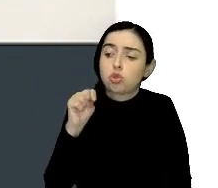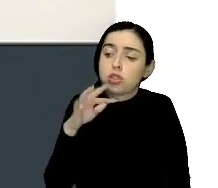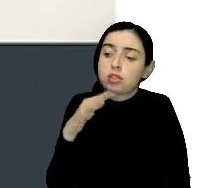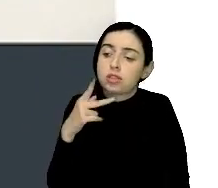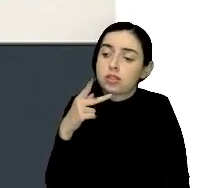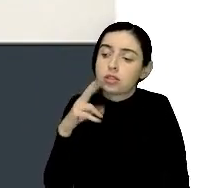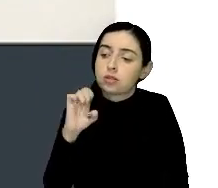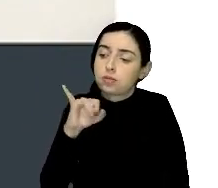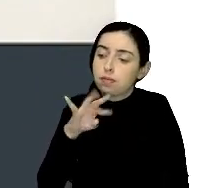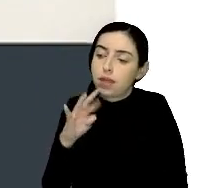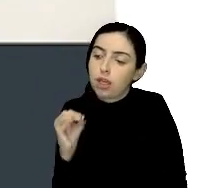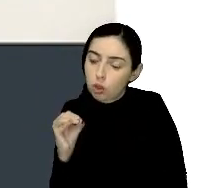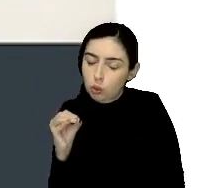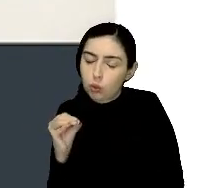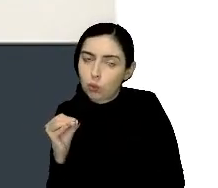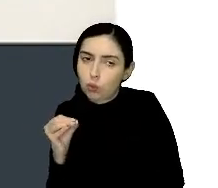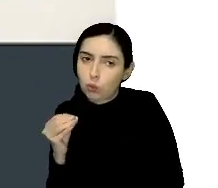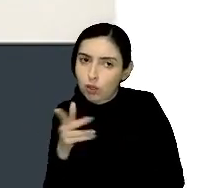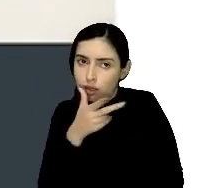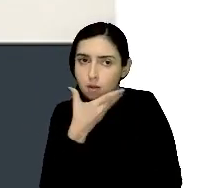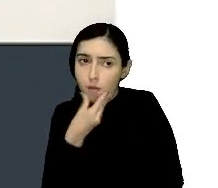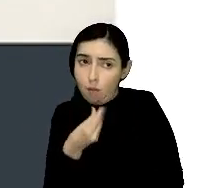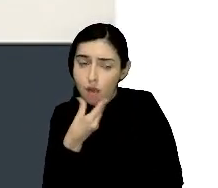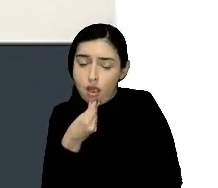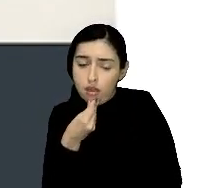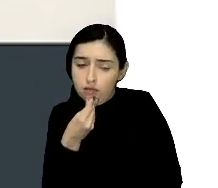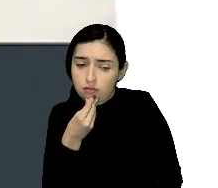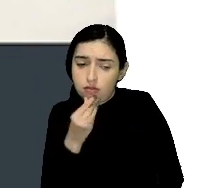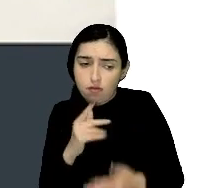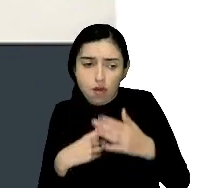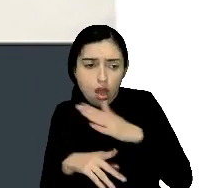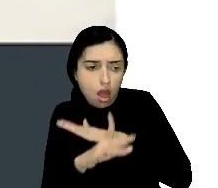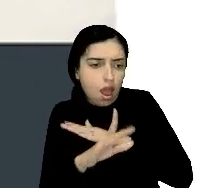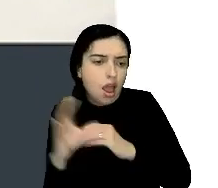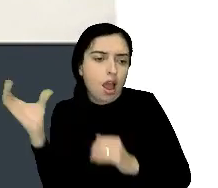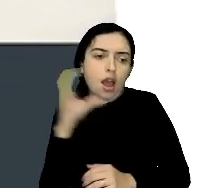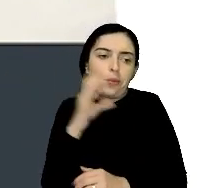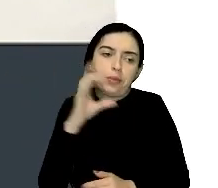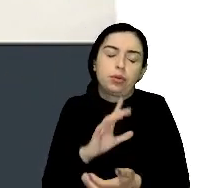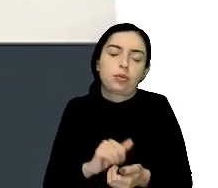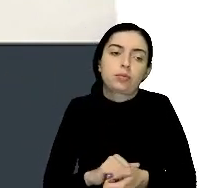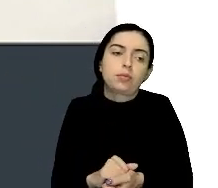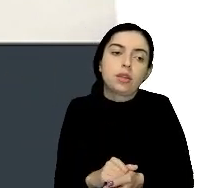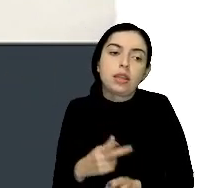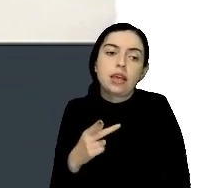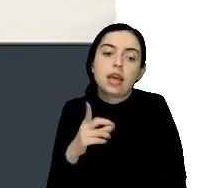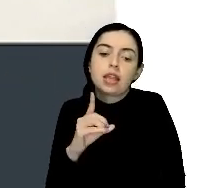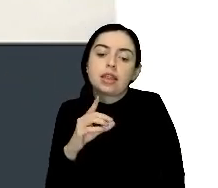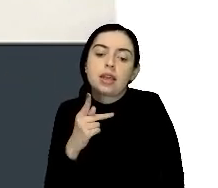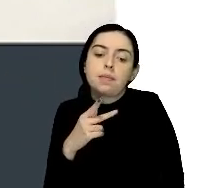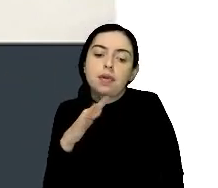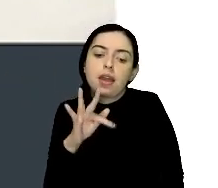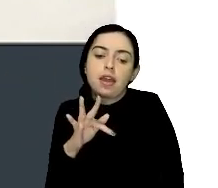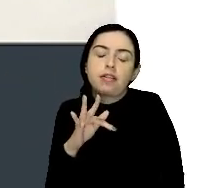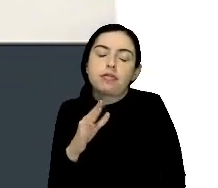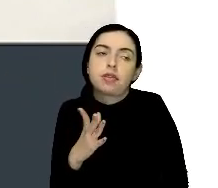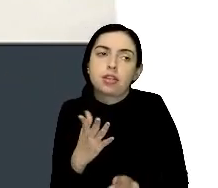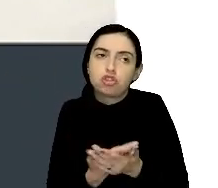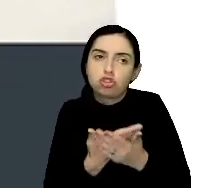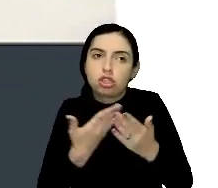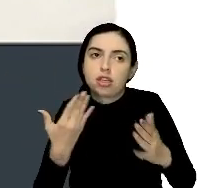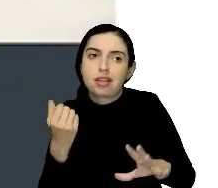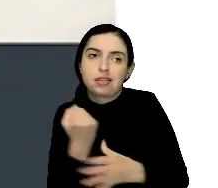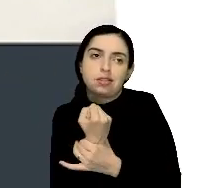Então o cara é suspeito de envolvimento, você vai deportá-lo imediatamente? A DPF diz que se retira a